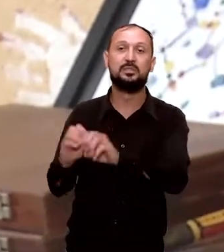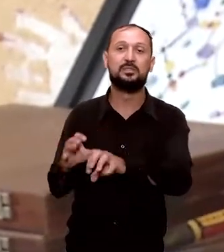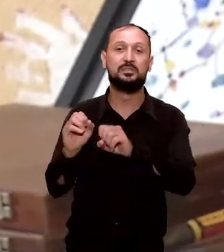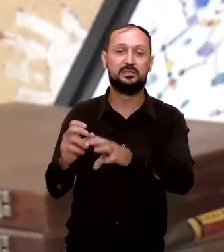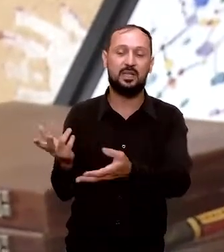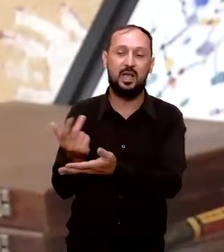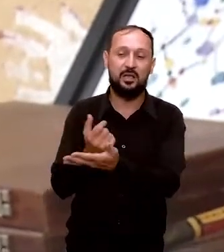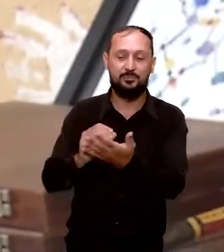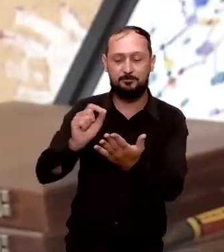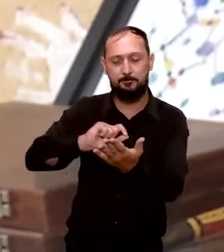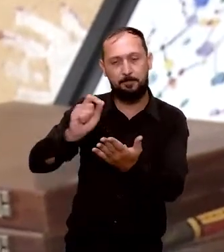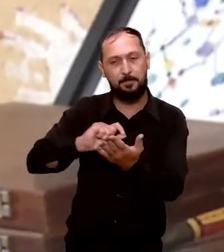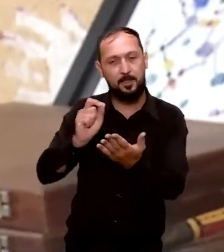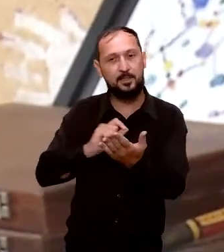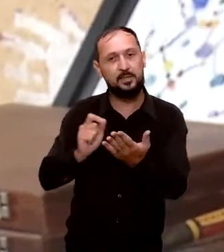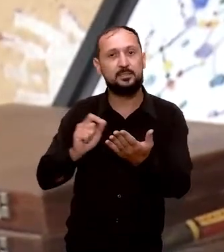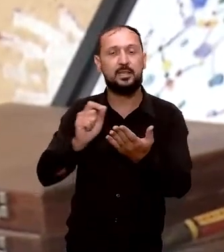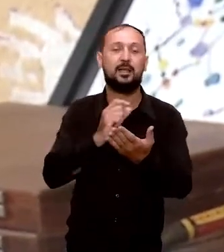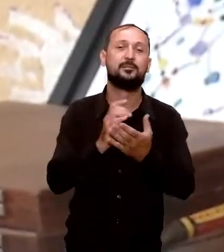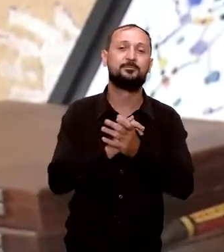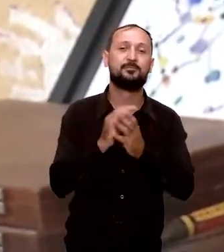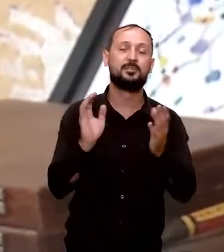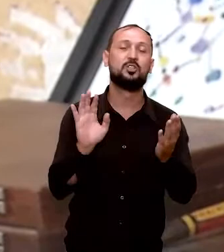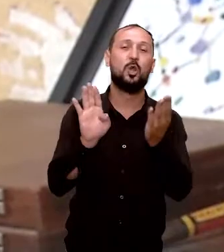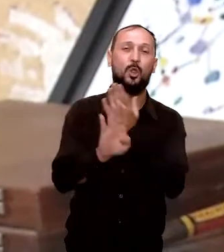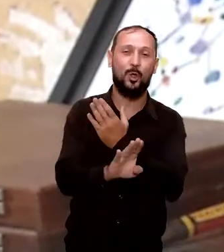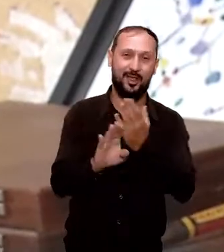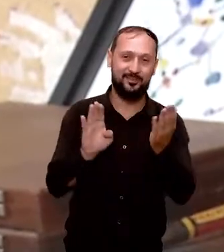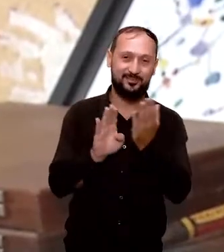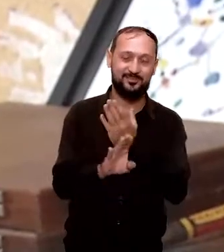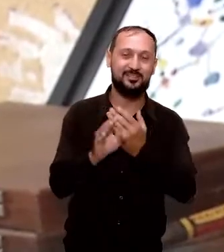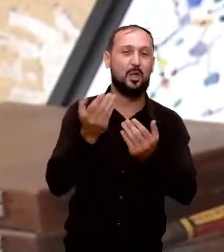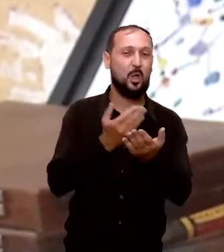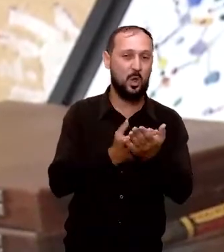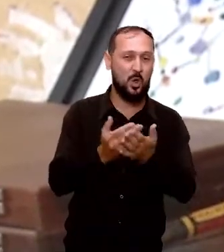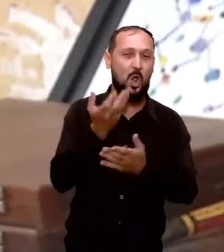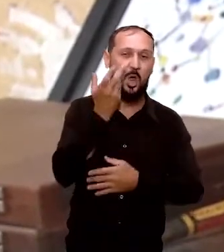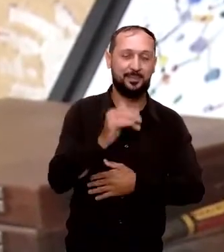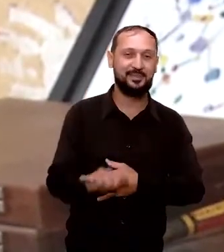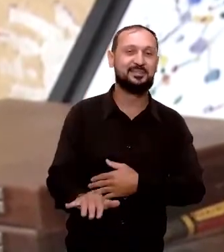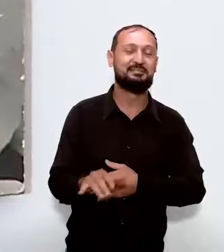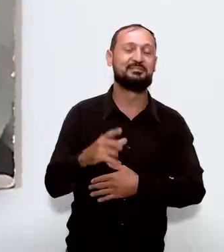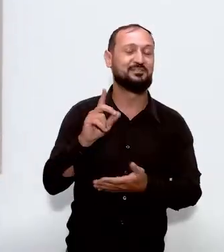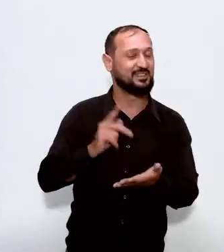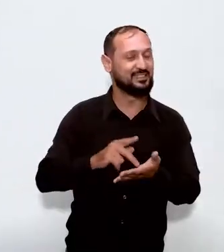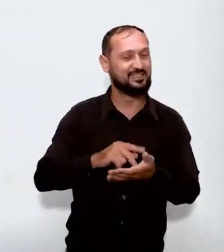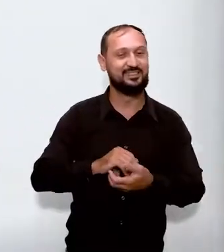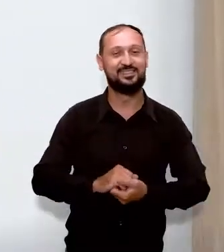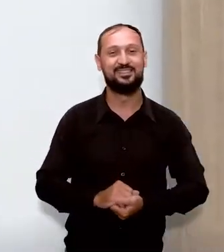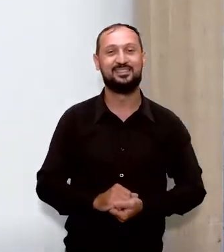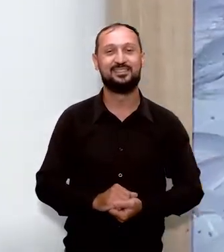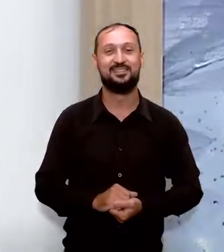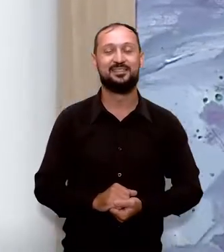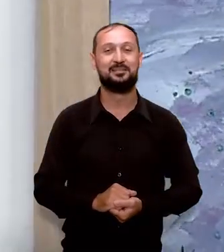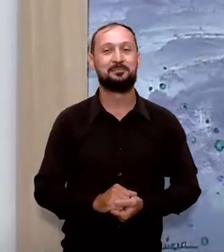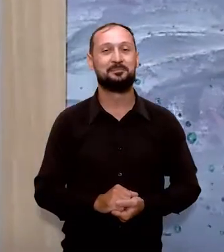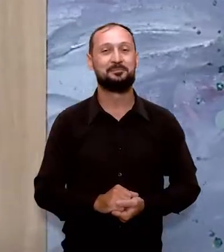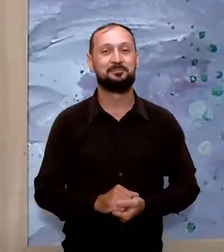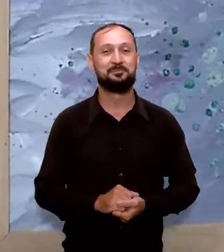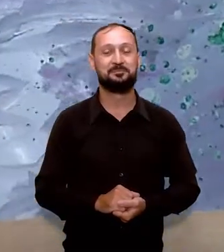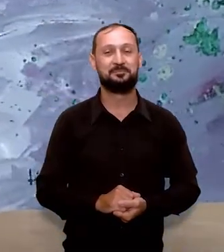e eu ensinava elas a colorir, a desenhar. Isso aconteceu mesmo na minha infância.